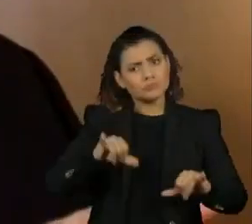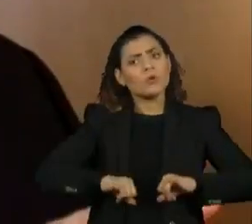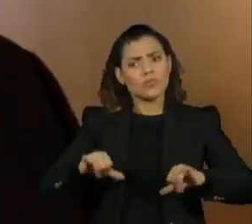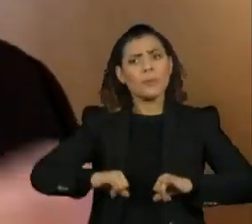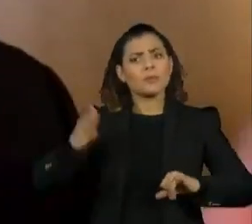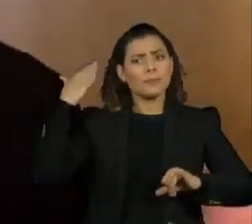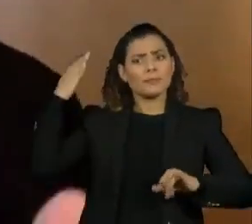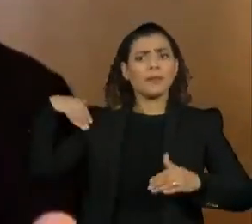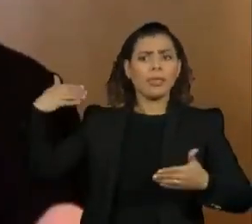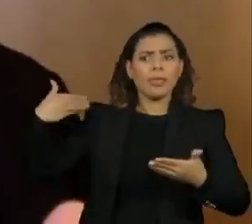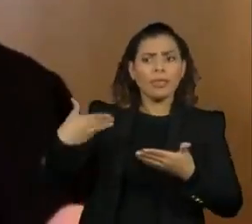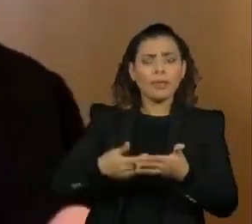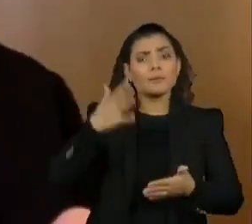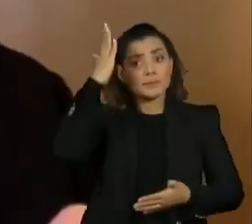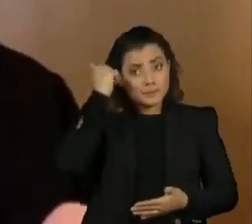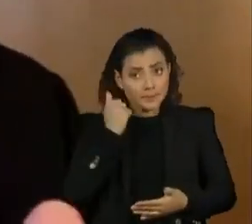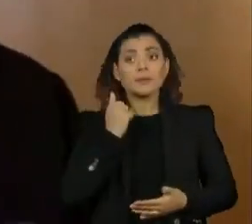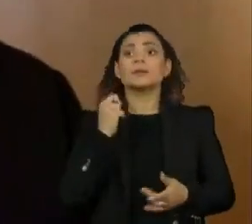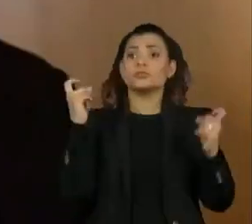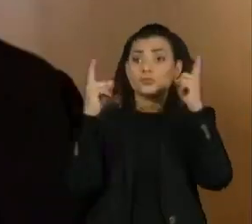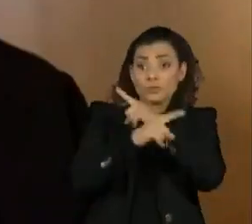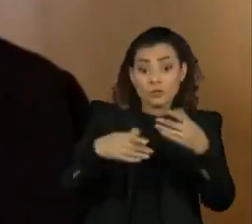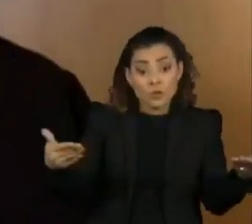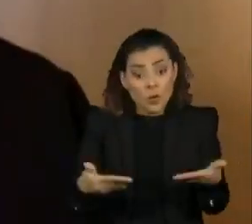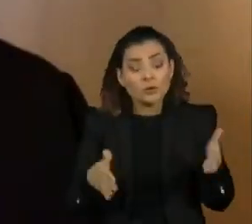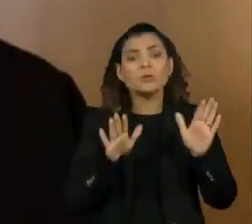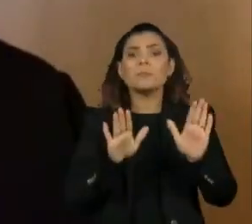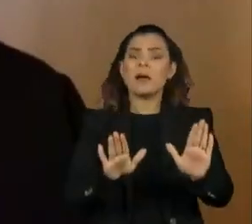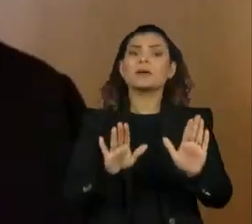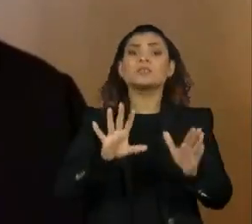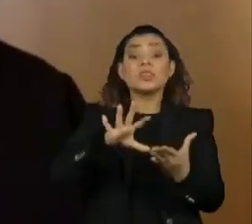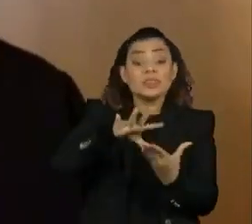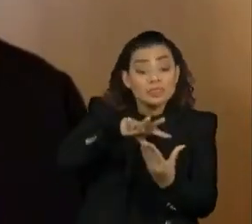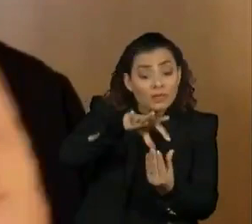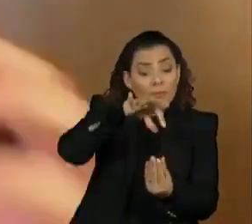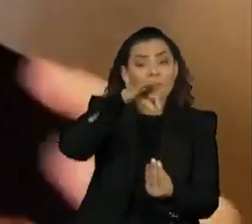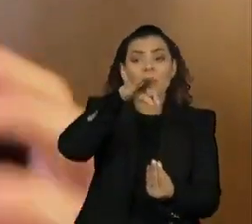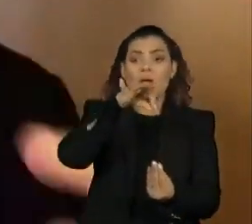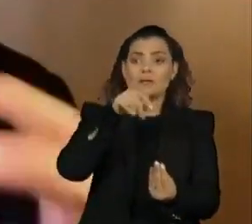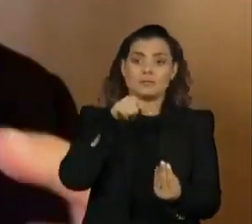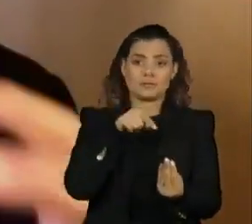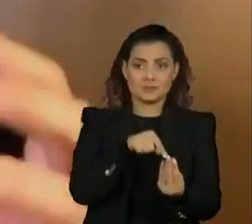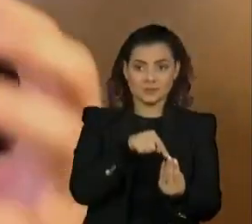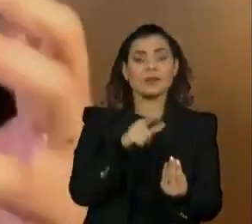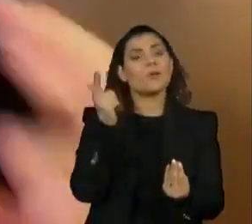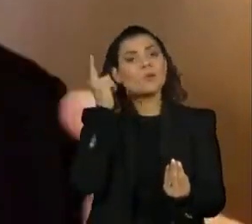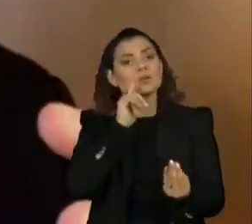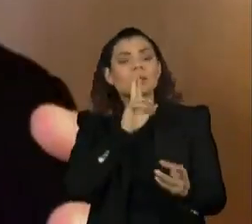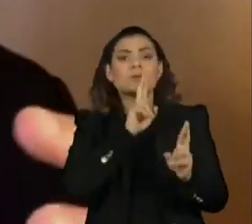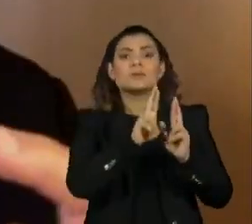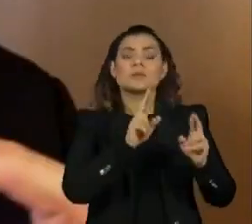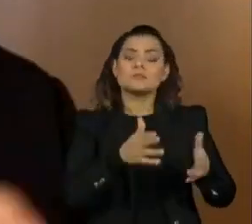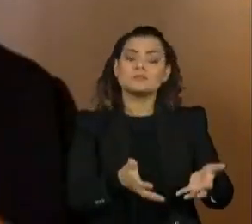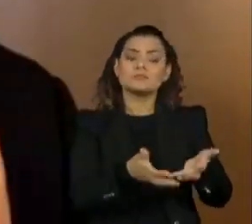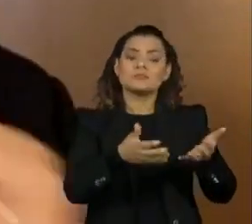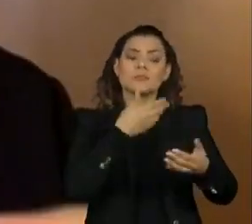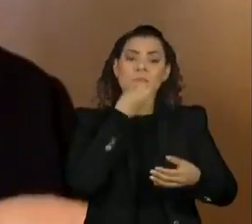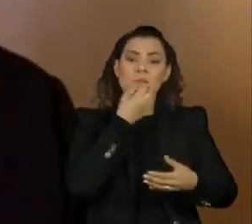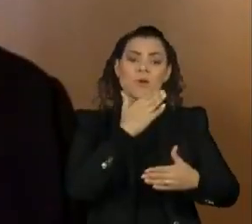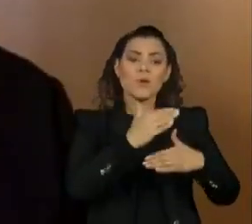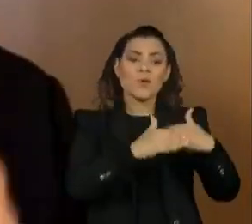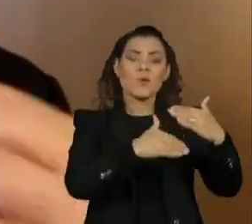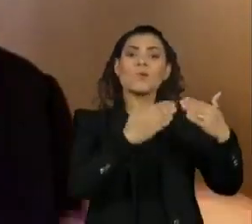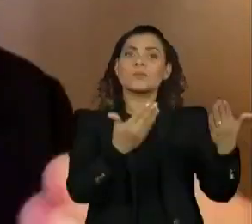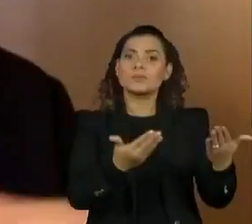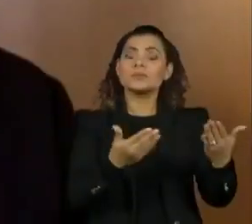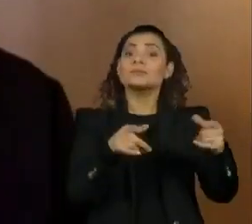sofrimentos do passado e das dificuldades do presente. Porque a democracia está gerando resultados muito interessantes e